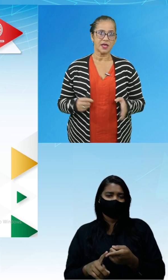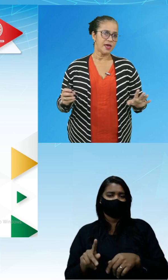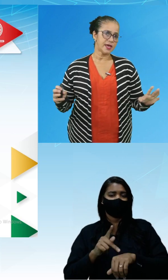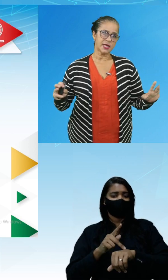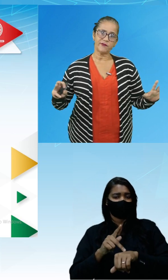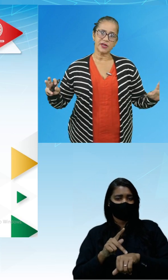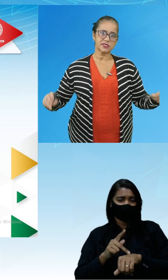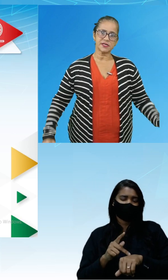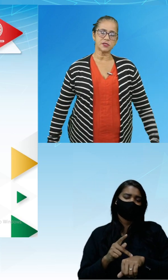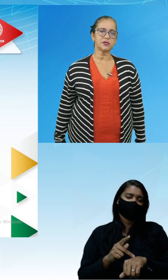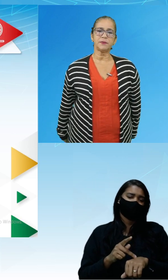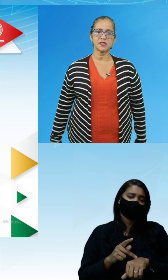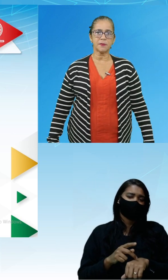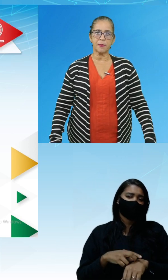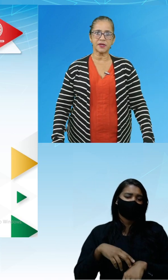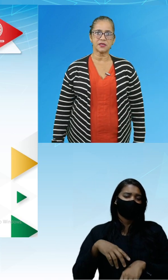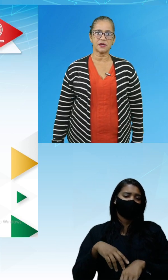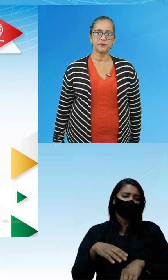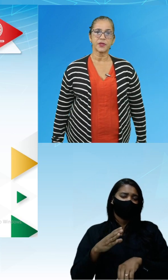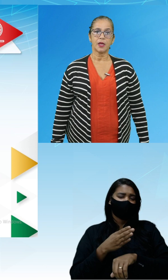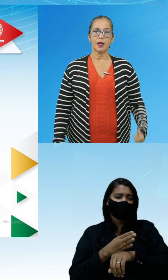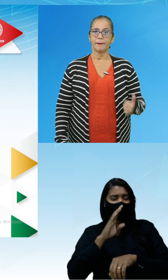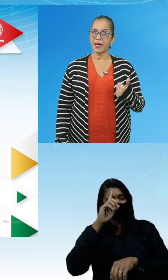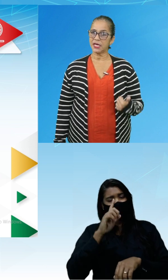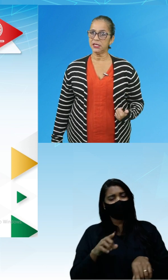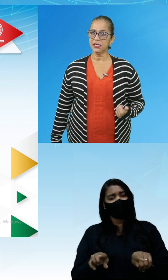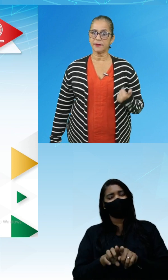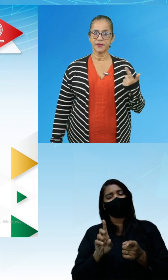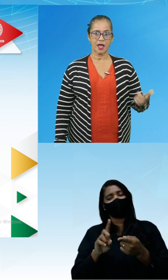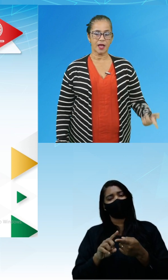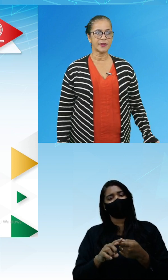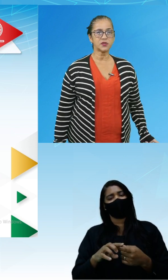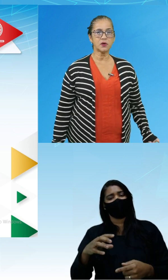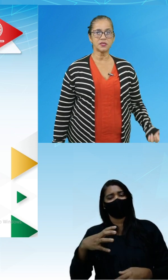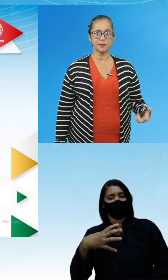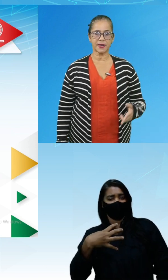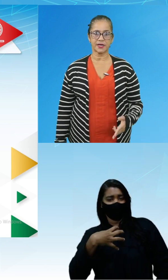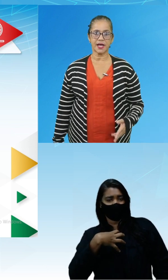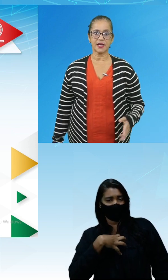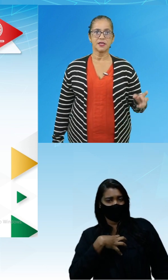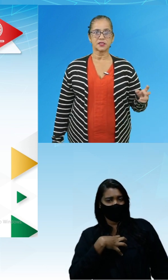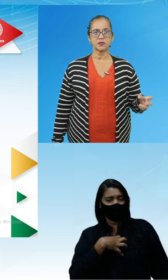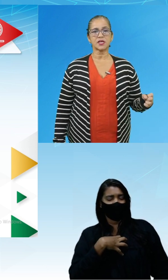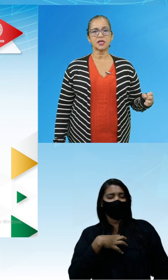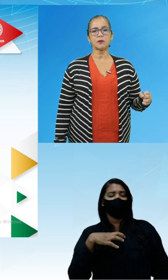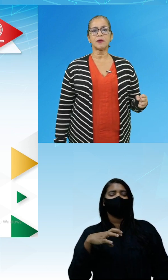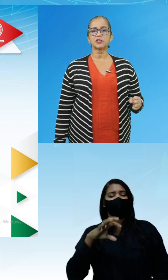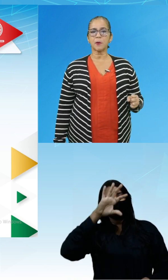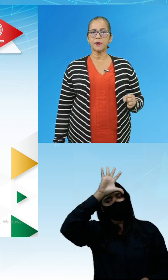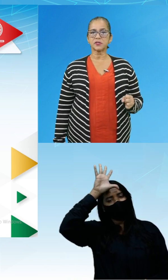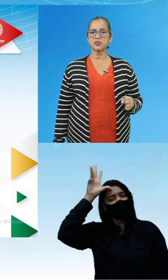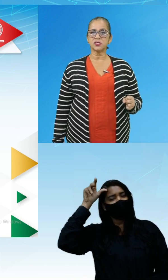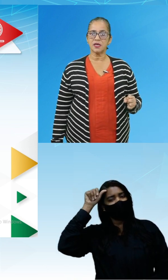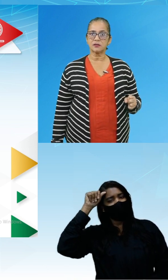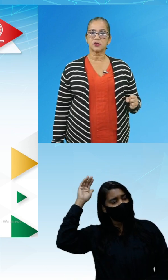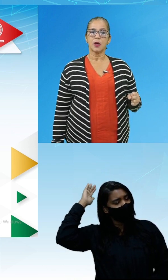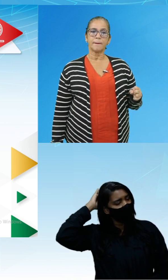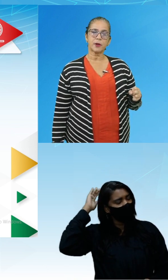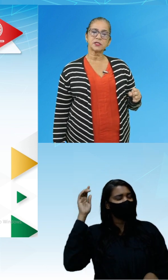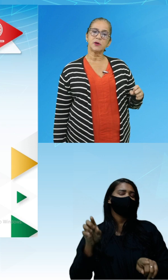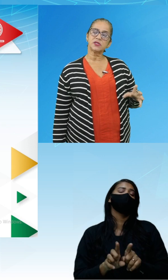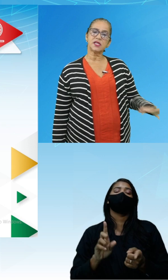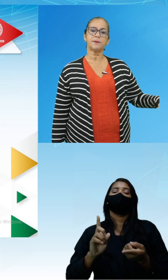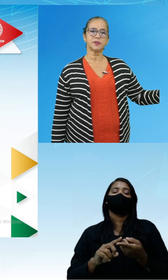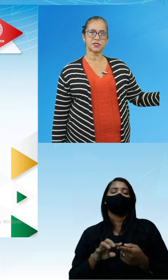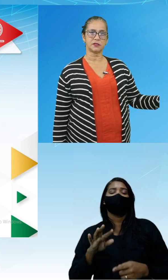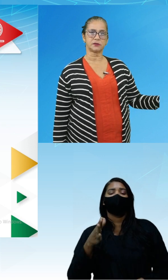pardas, equivalente a mais de 50% da população. Bahia, Amazonas e Paraná são estados com maiores proporções de negros,